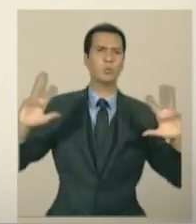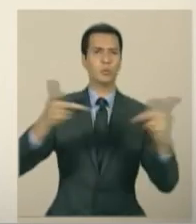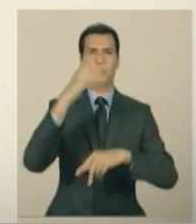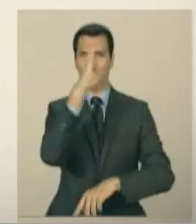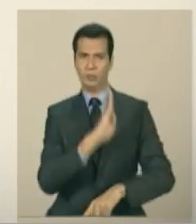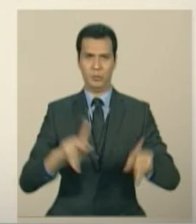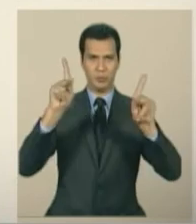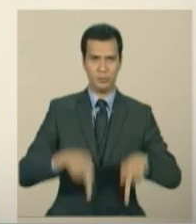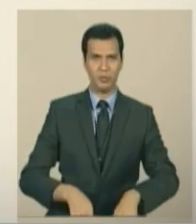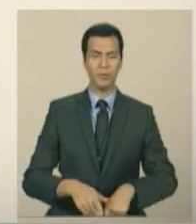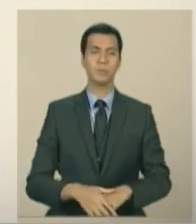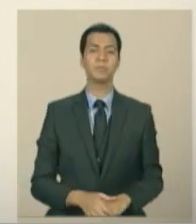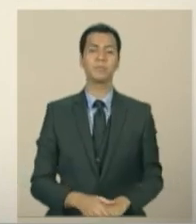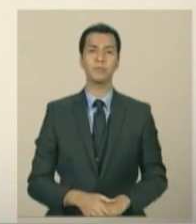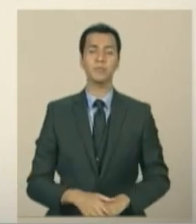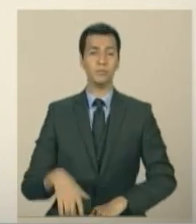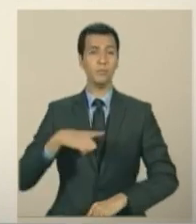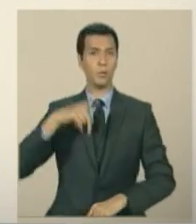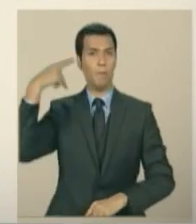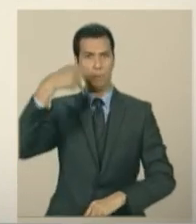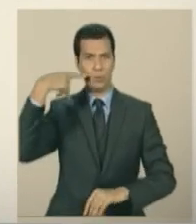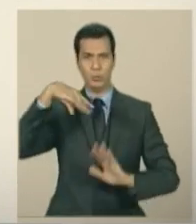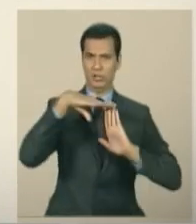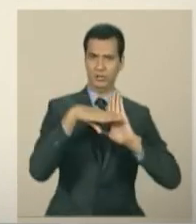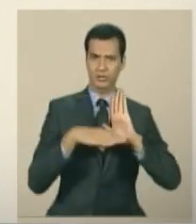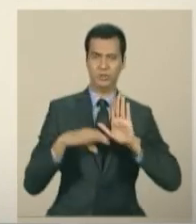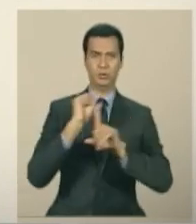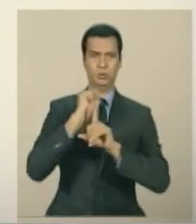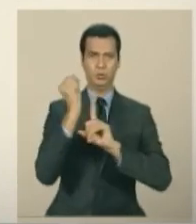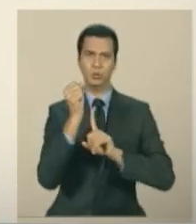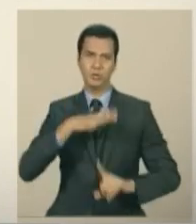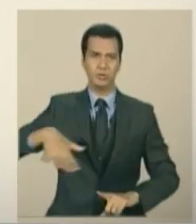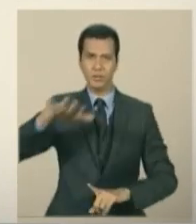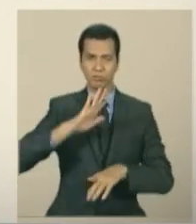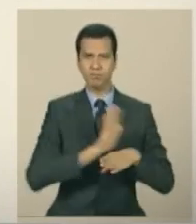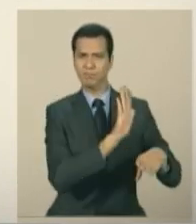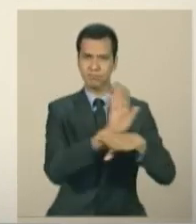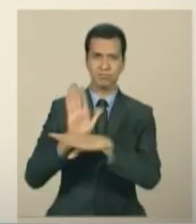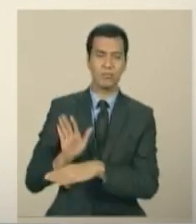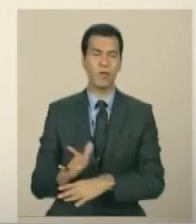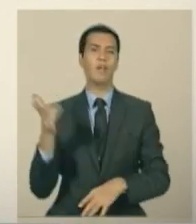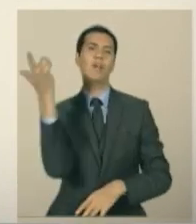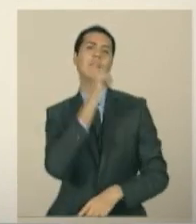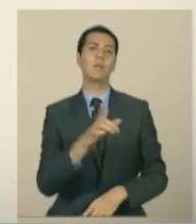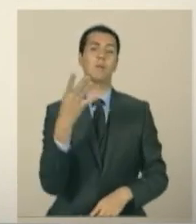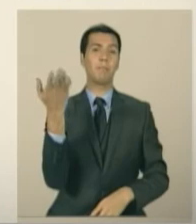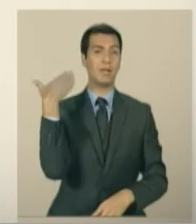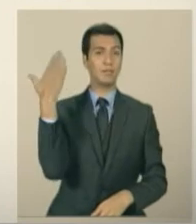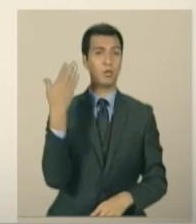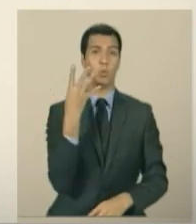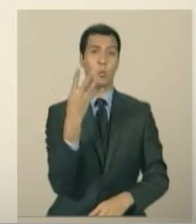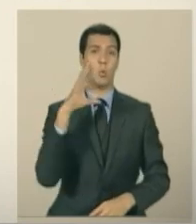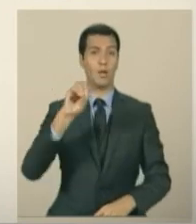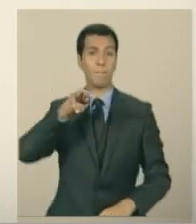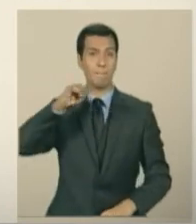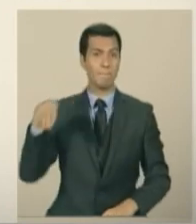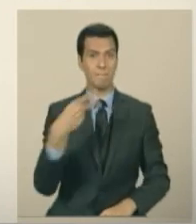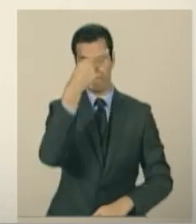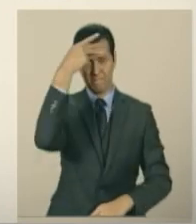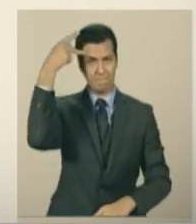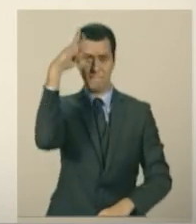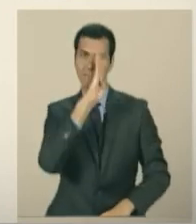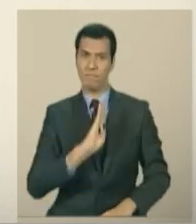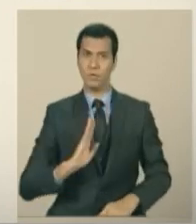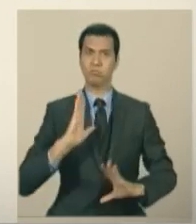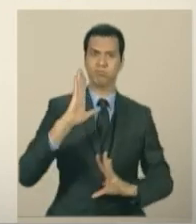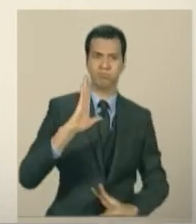foi com políticas sociais como estas que 40 milhões de brasileiros foram elevados a classe média nos últimos anos